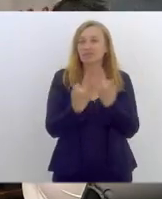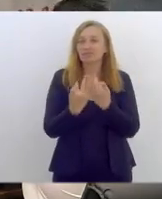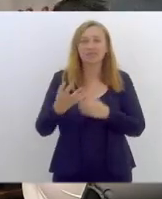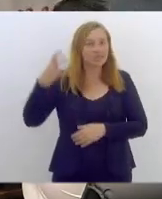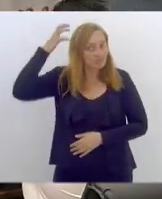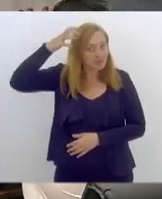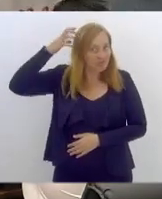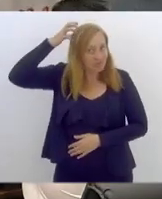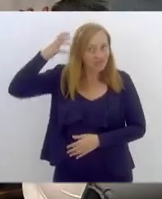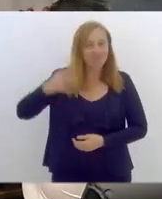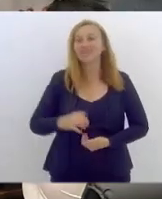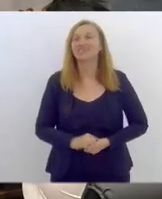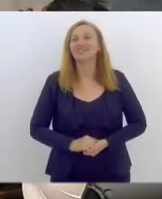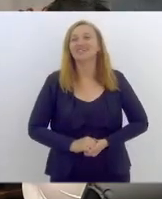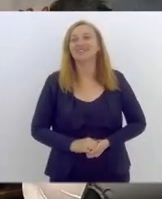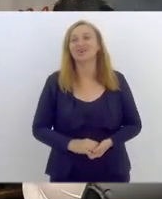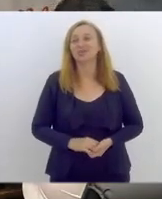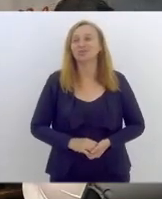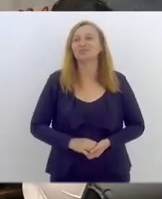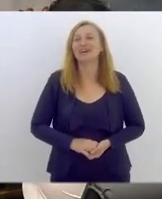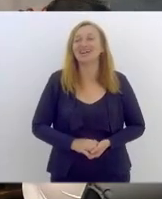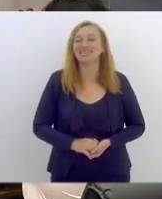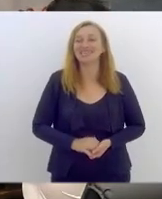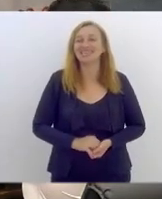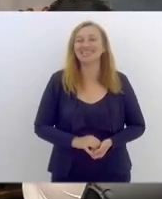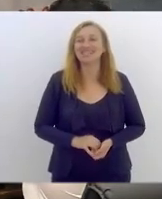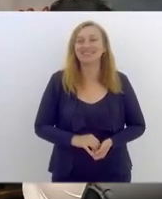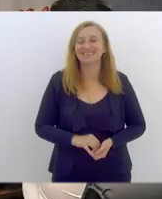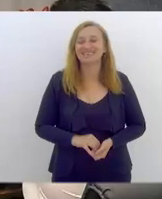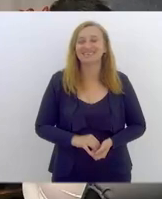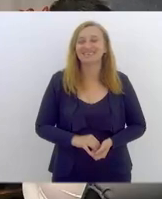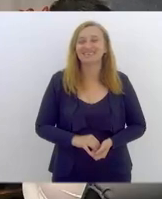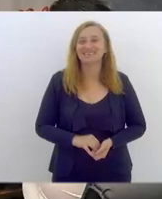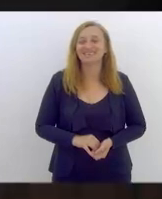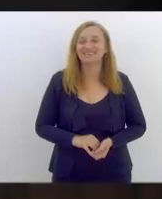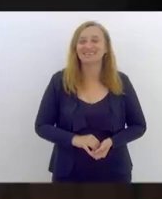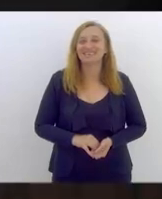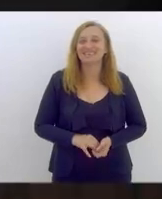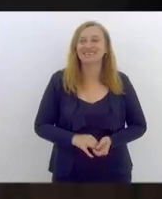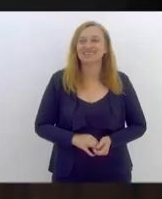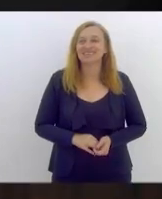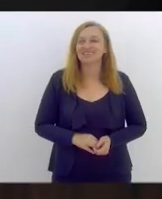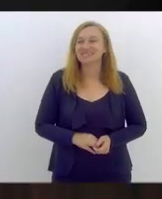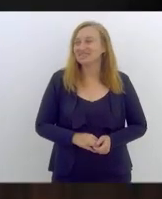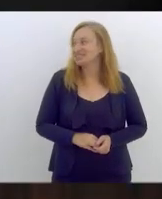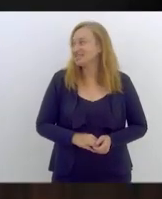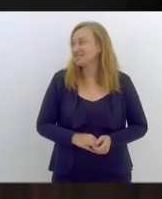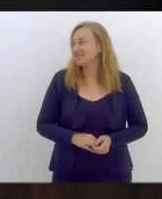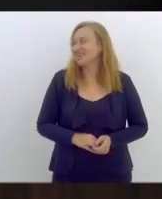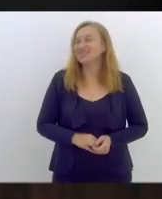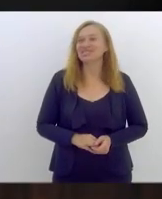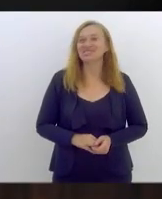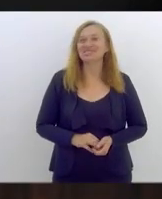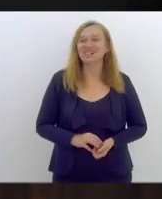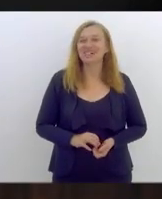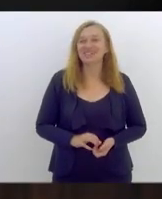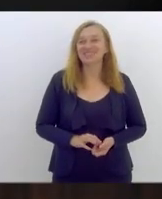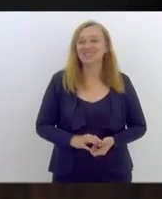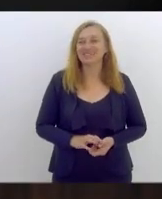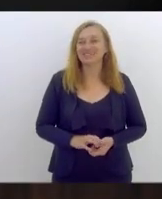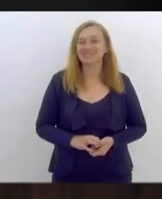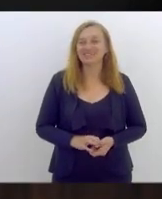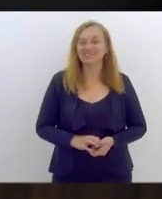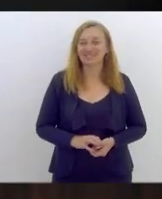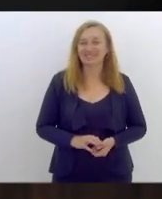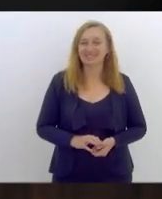se caberia vir ou não candidata, eu também pude me aconselhar com o Muniz Sodré e com a Raquel Paiva, porque